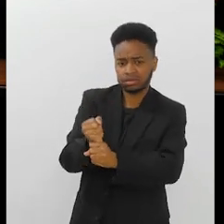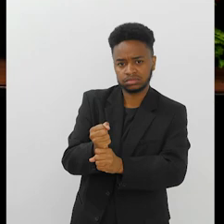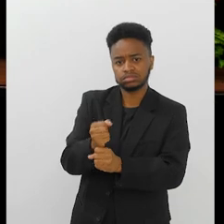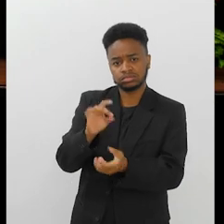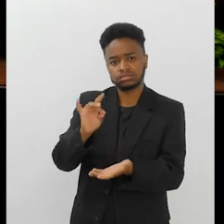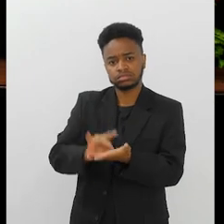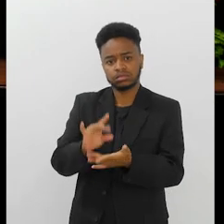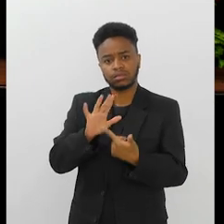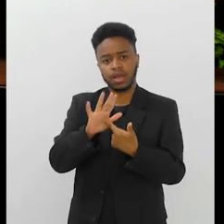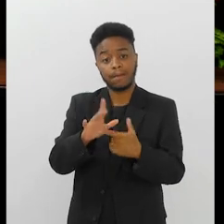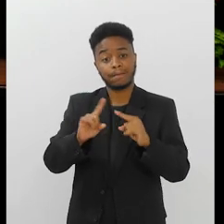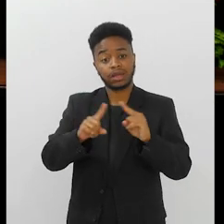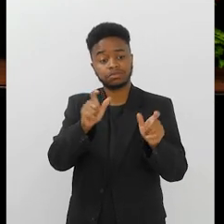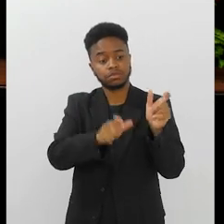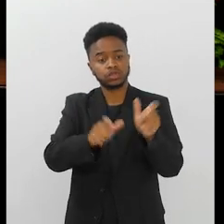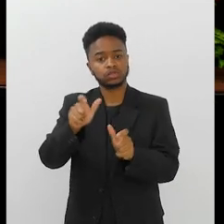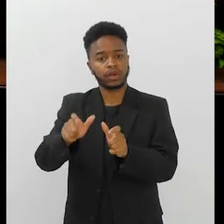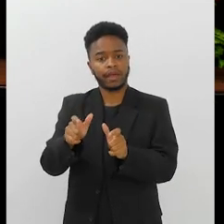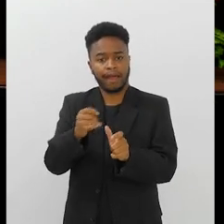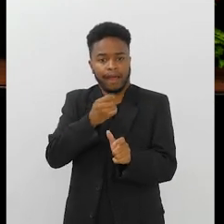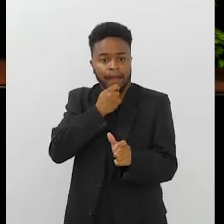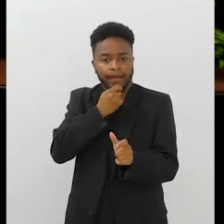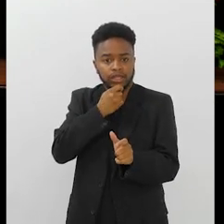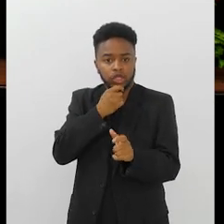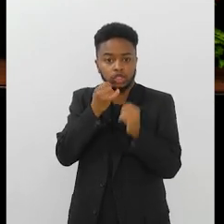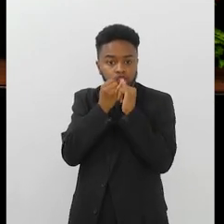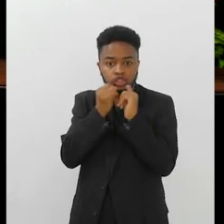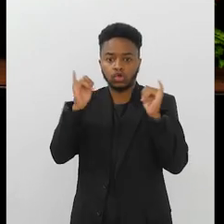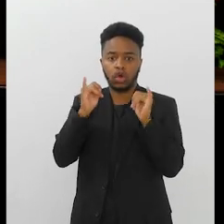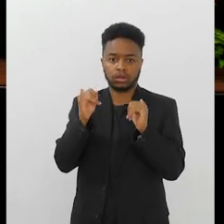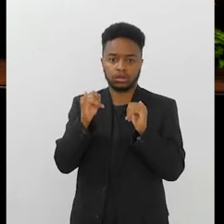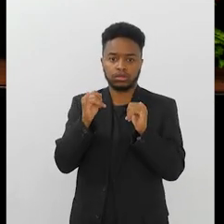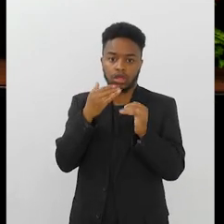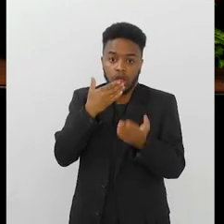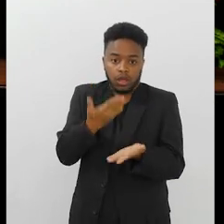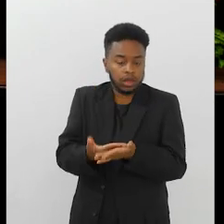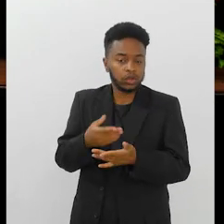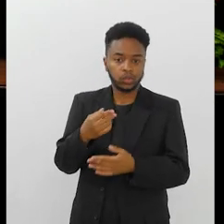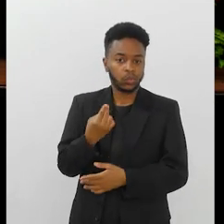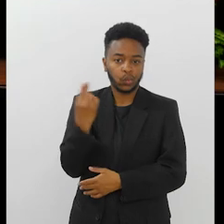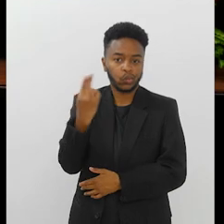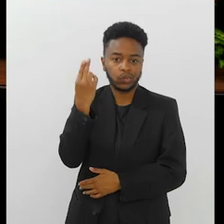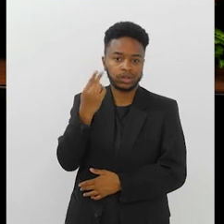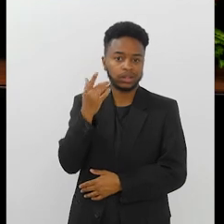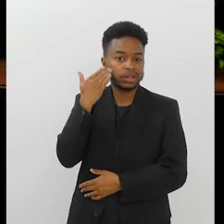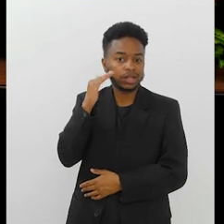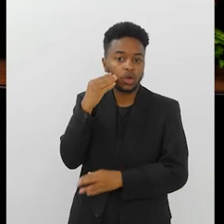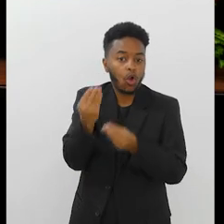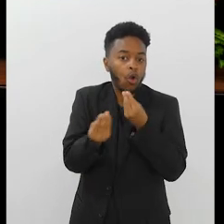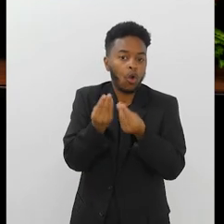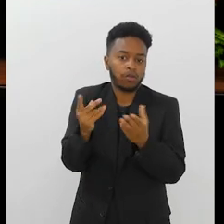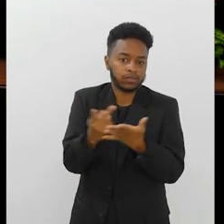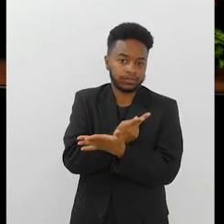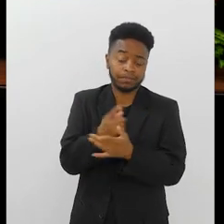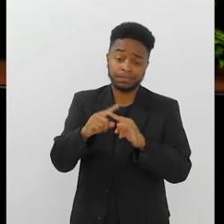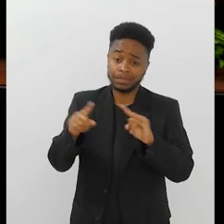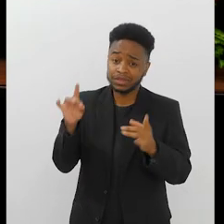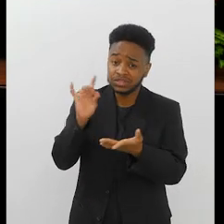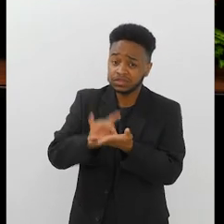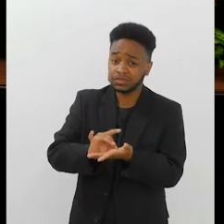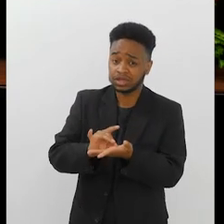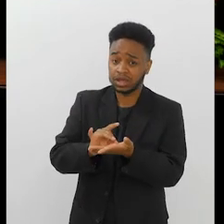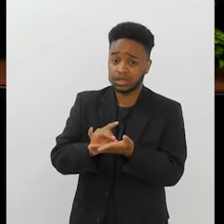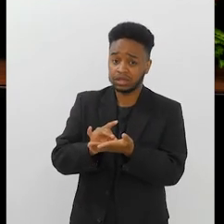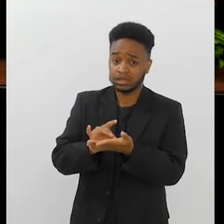muitos anos já é a realidade as pessoas ainda têm essa ainda se chocam Claro de fato e não conseguem compreender como